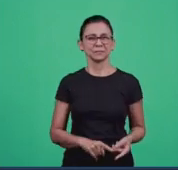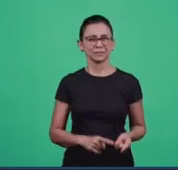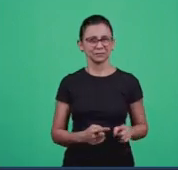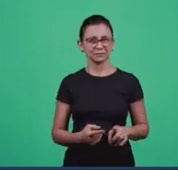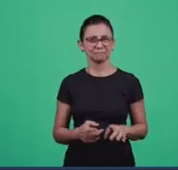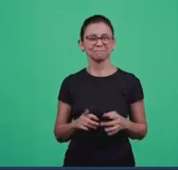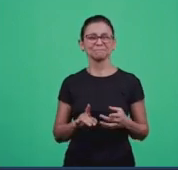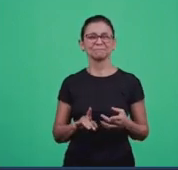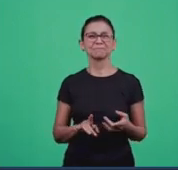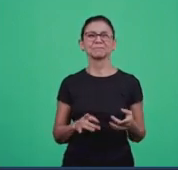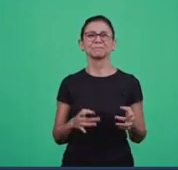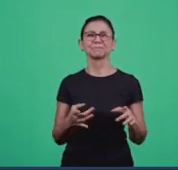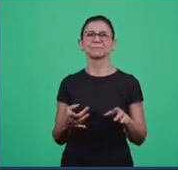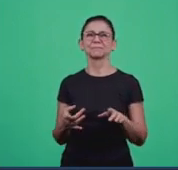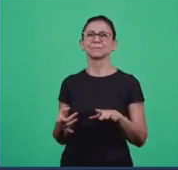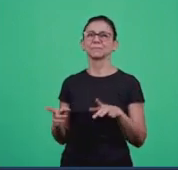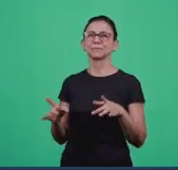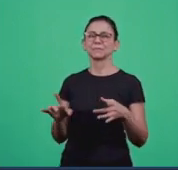Jesus,